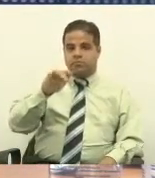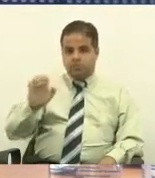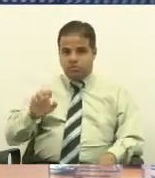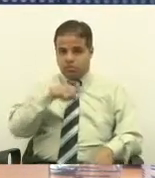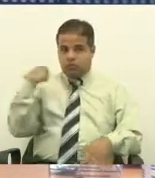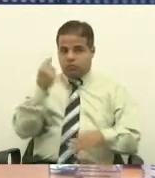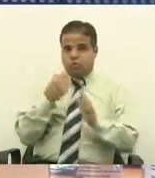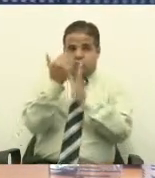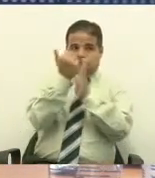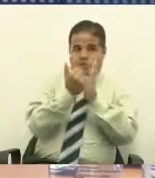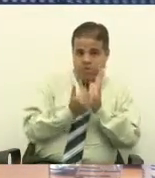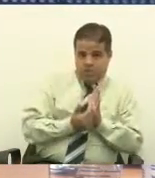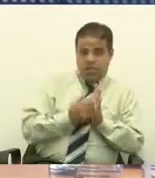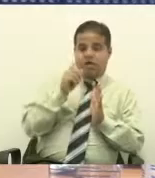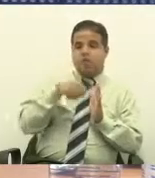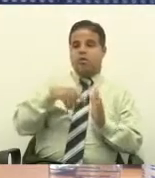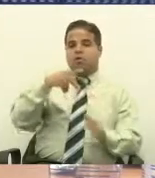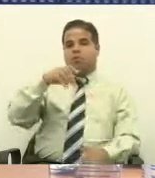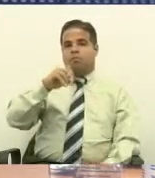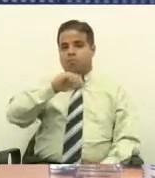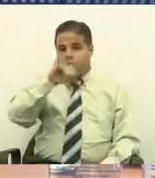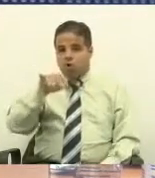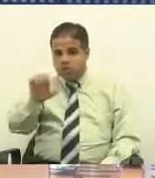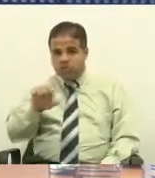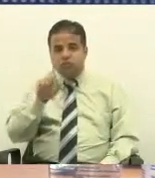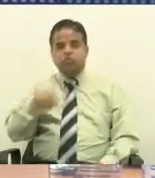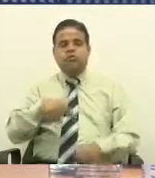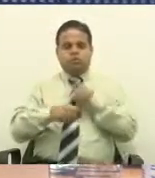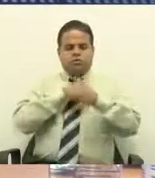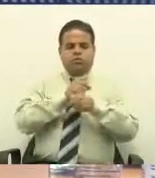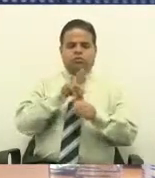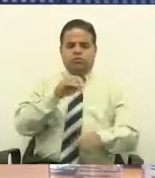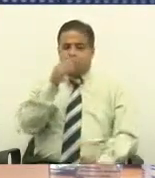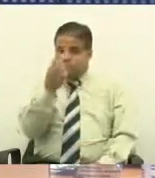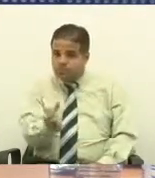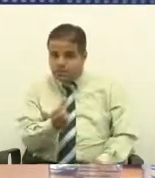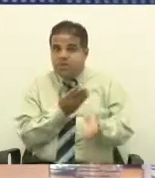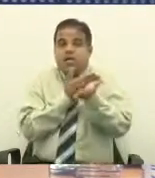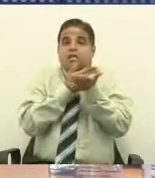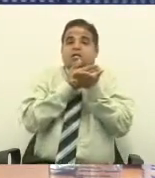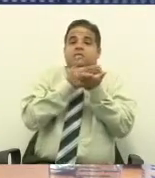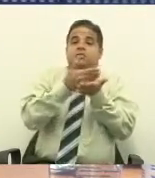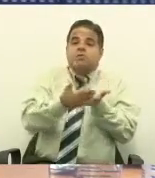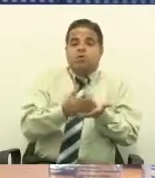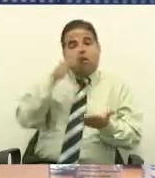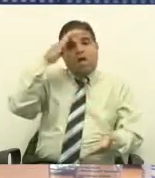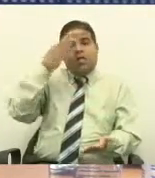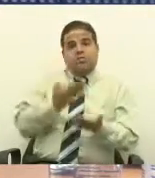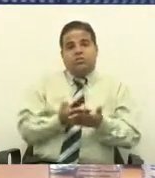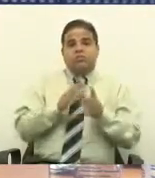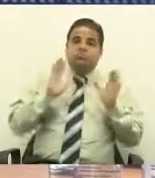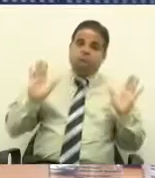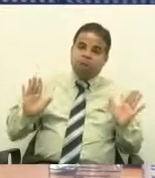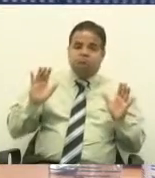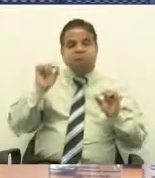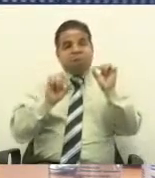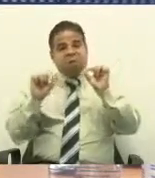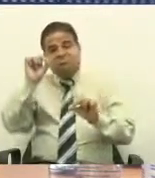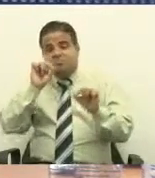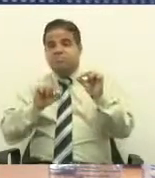nosso programa, o POG 2016, ele se inicia, acredito que, aí por uma